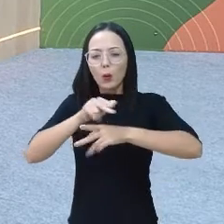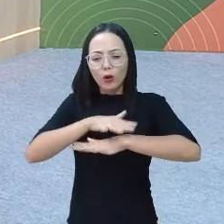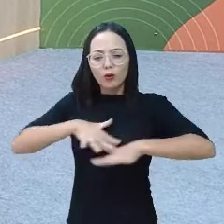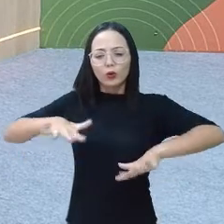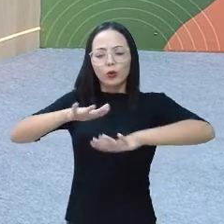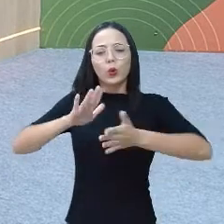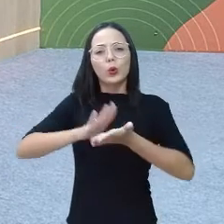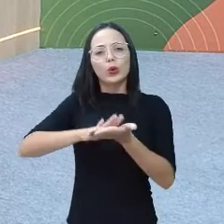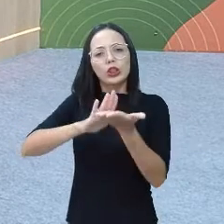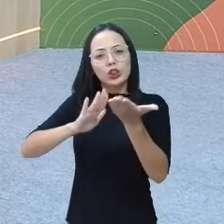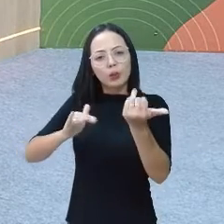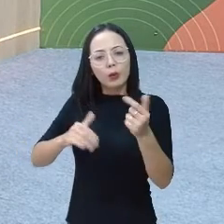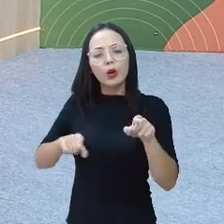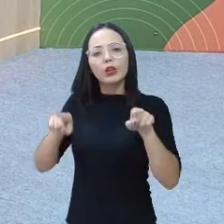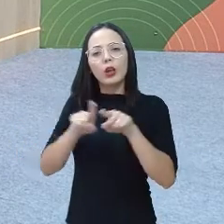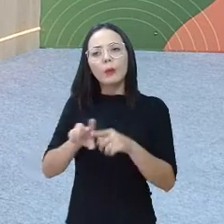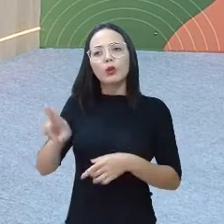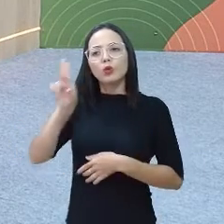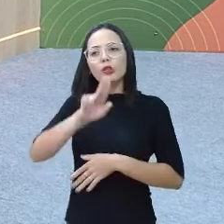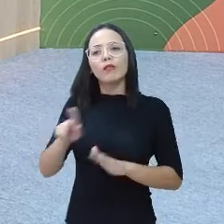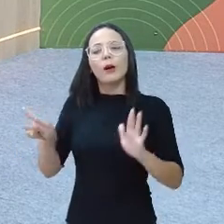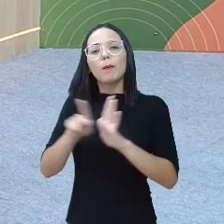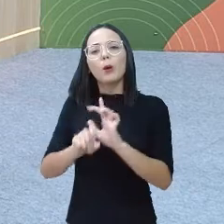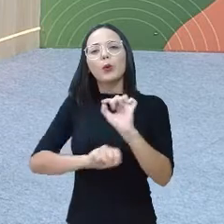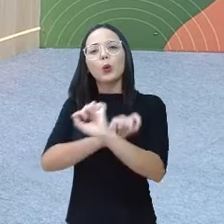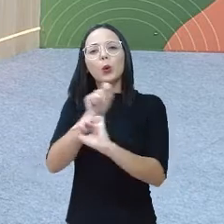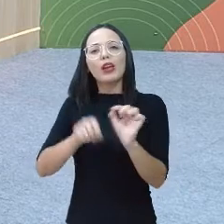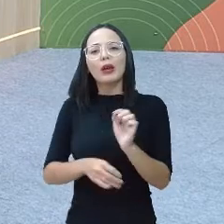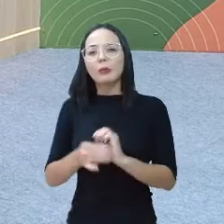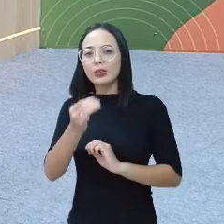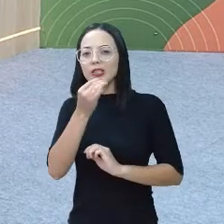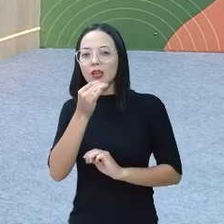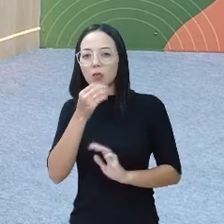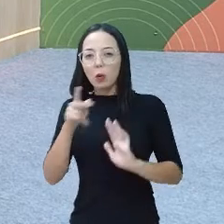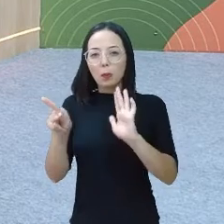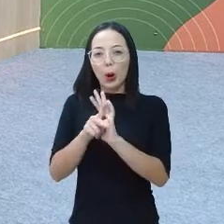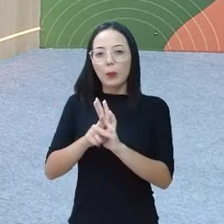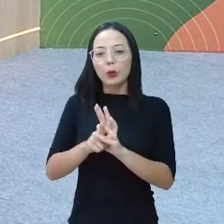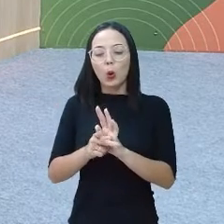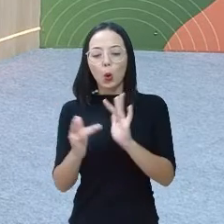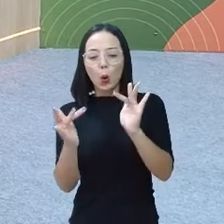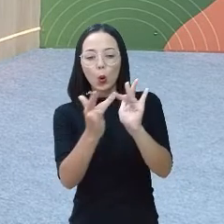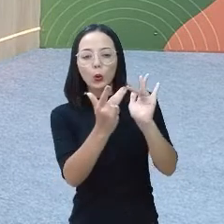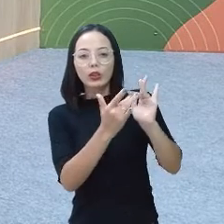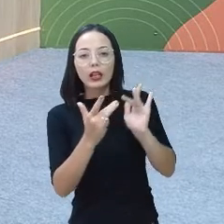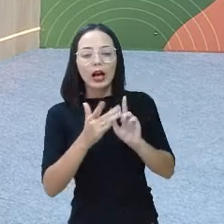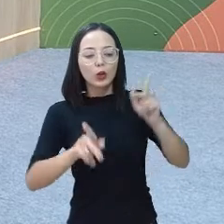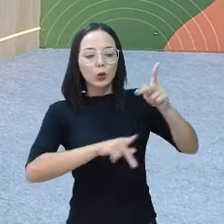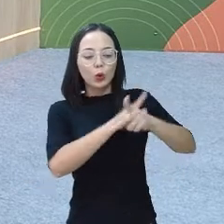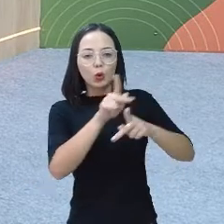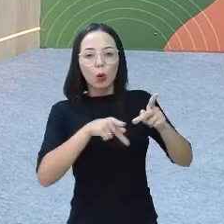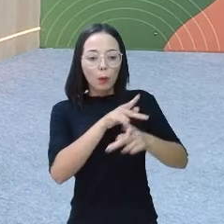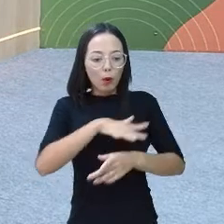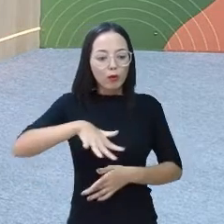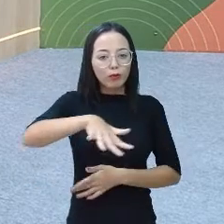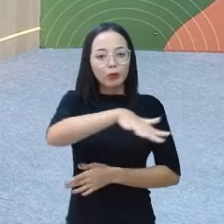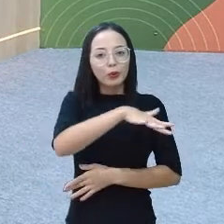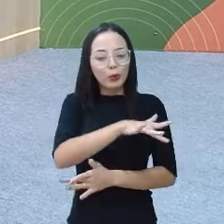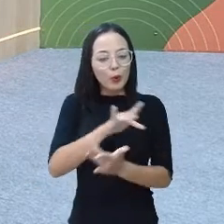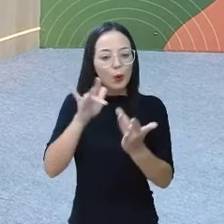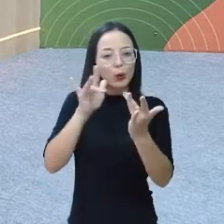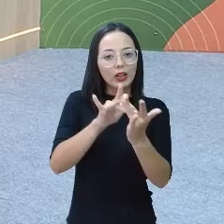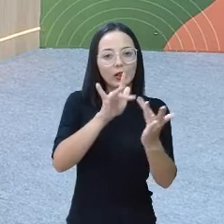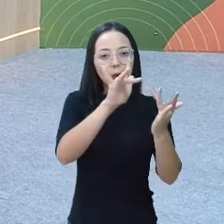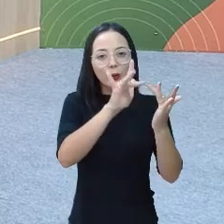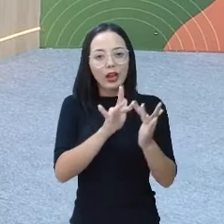utilizavam também da chamada guerra biológica. Então, o contato com os nativos, dos nativos, né, com